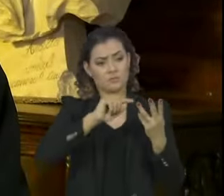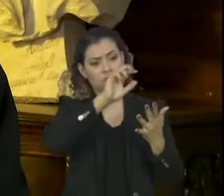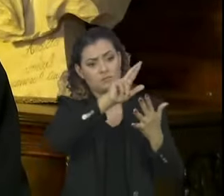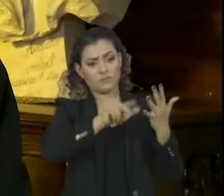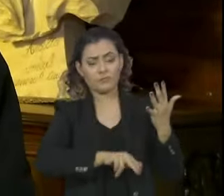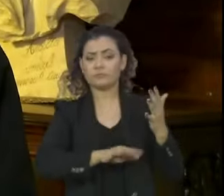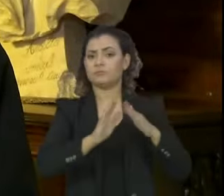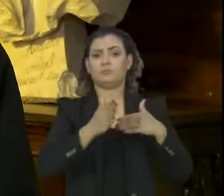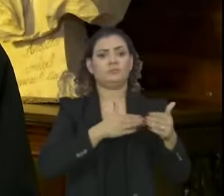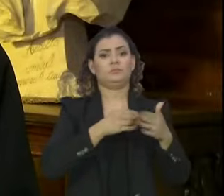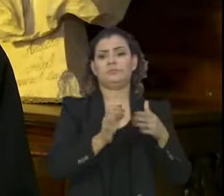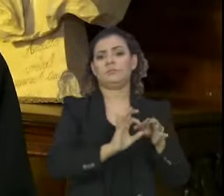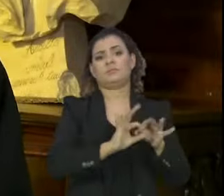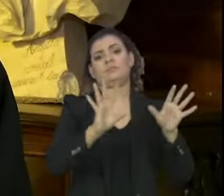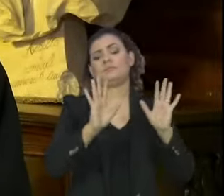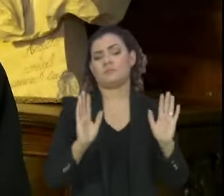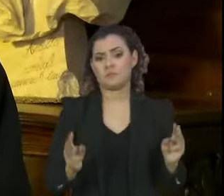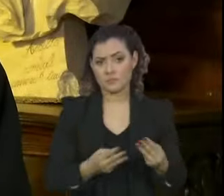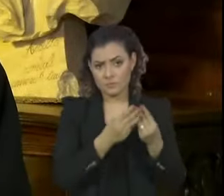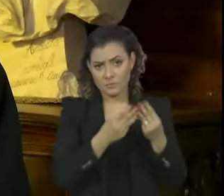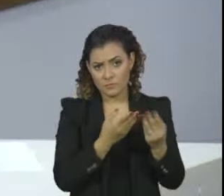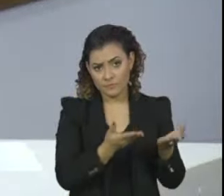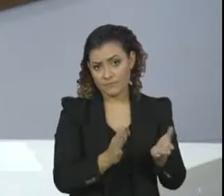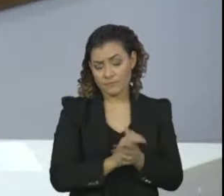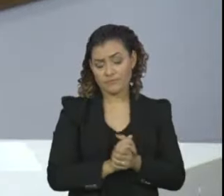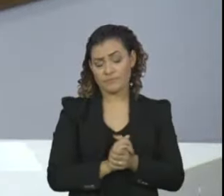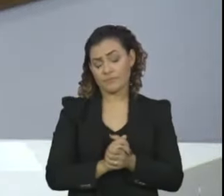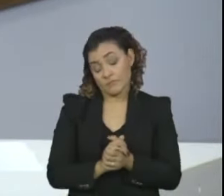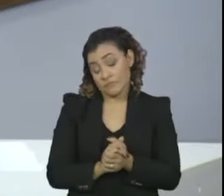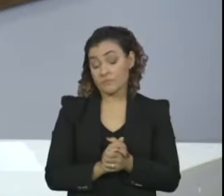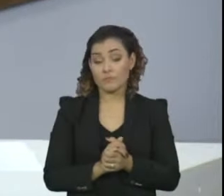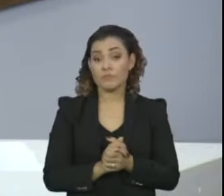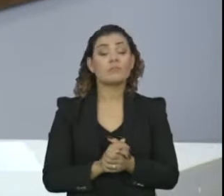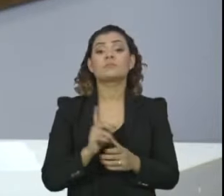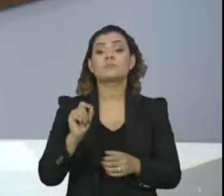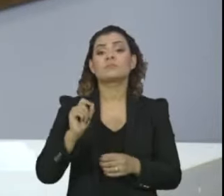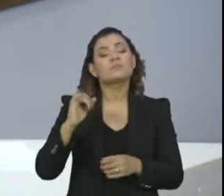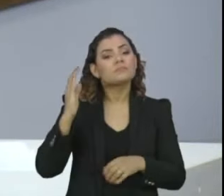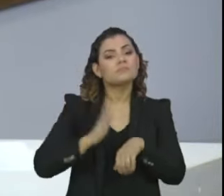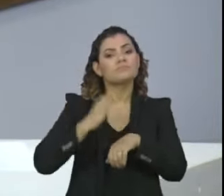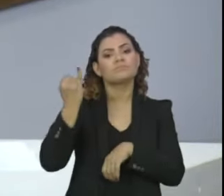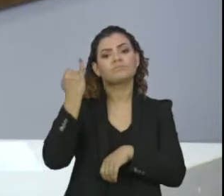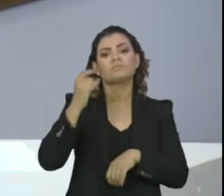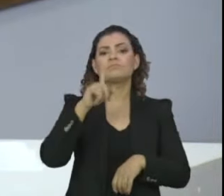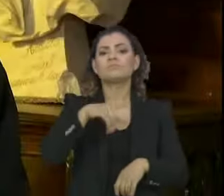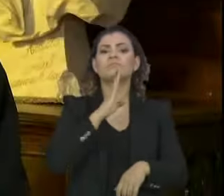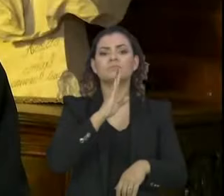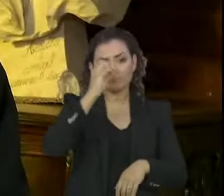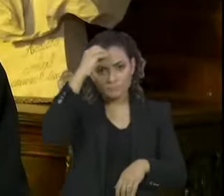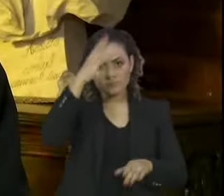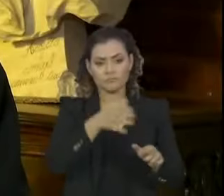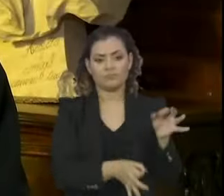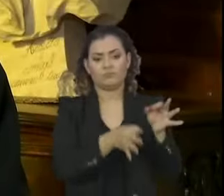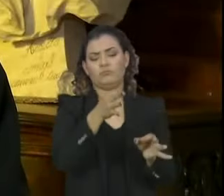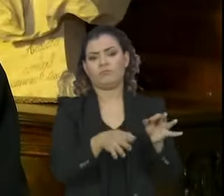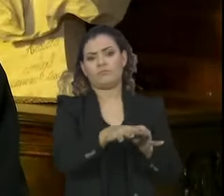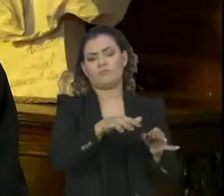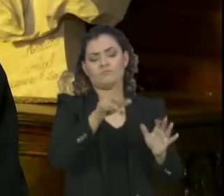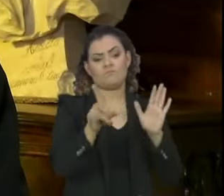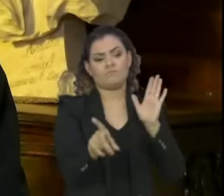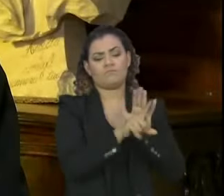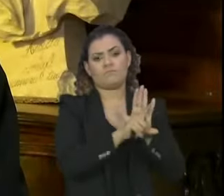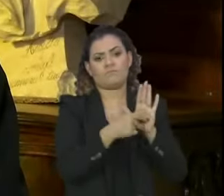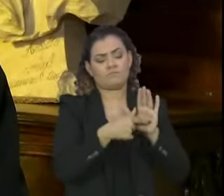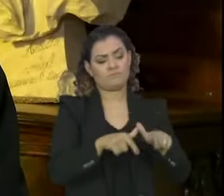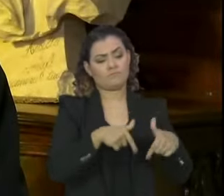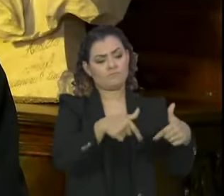houvesse muçulmanos e isso seria um fato secundário que importa é o conhecimento da Lei e a sua capacidade